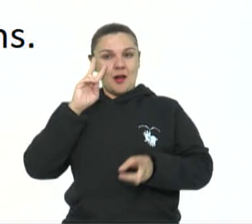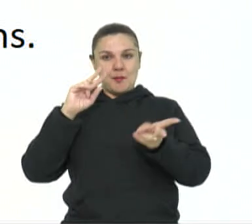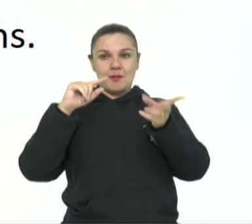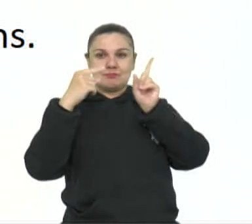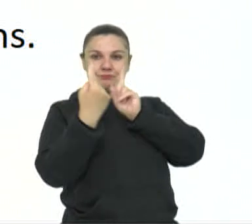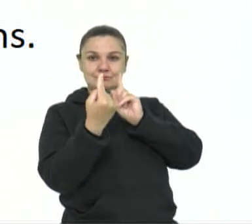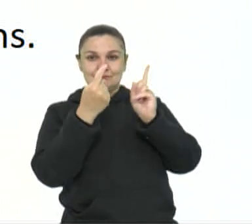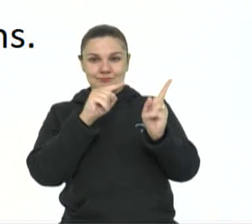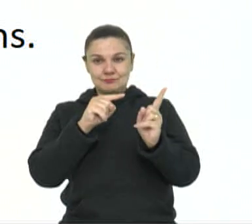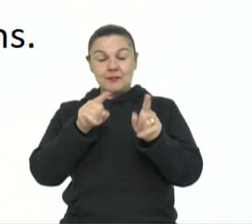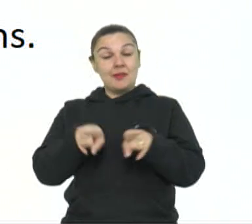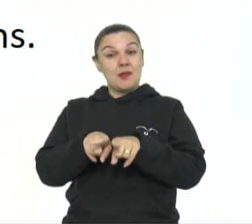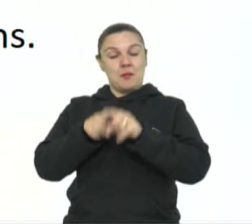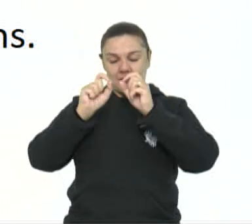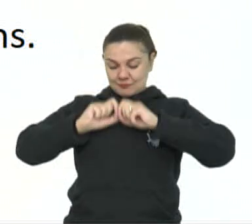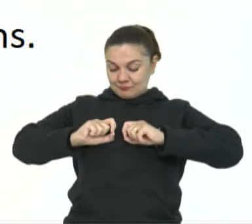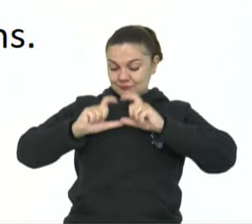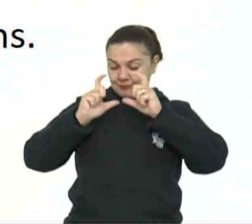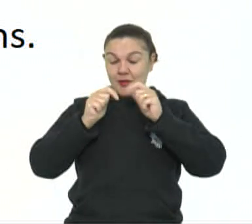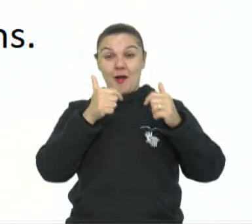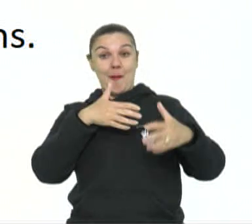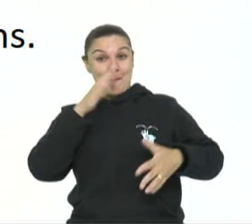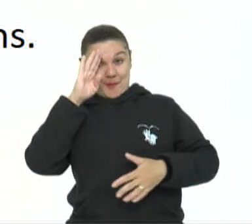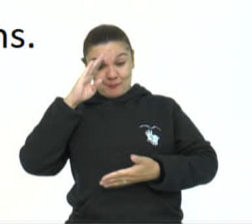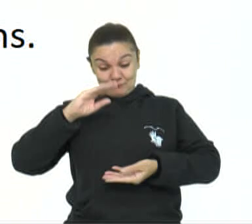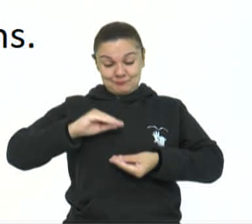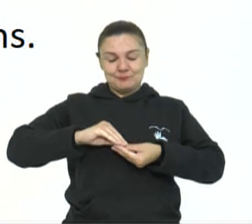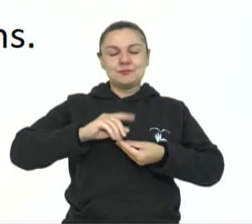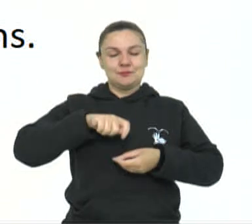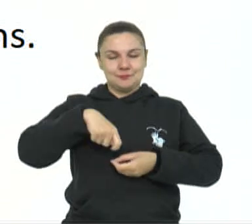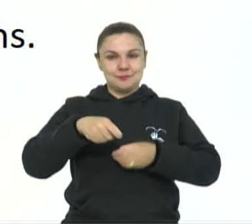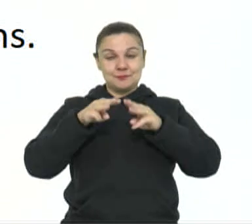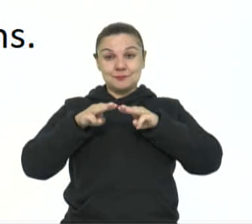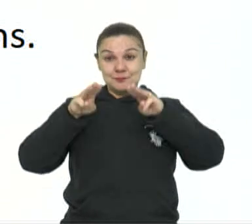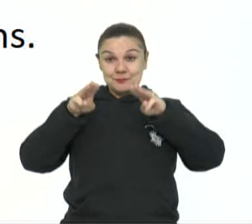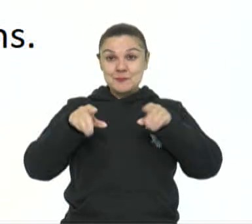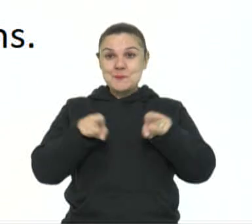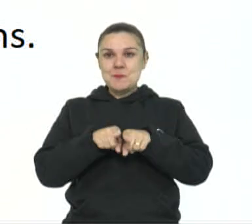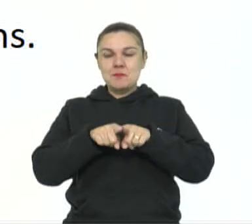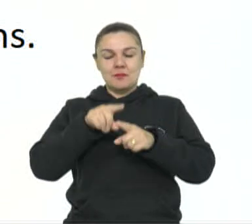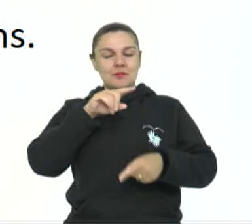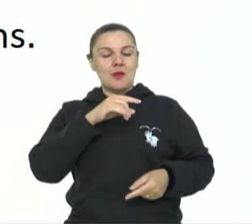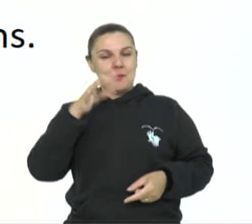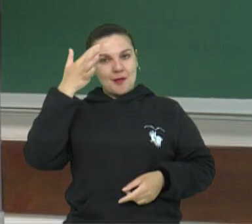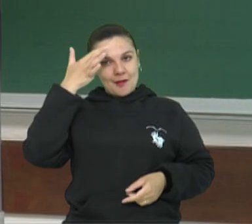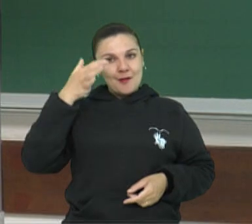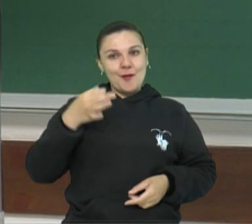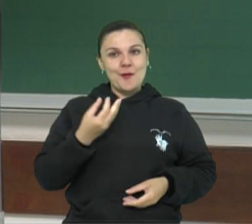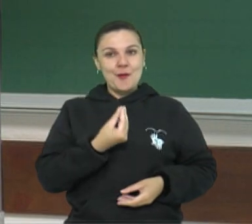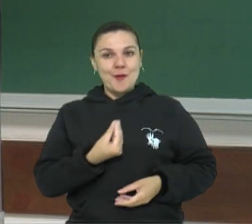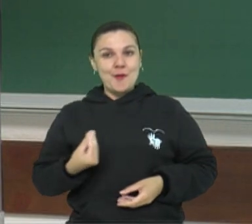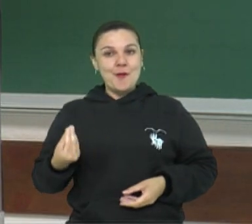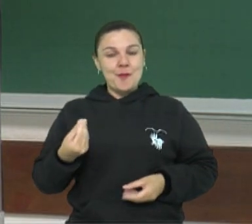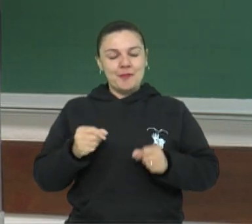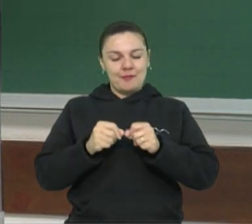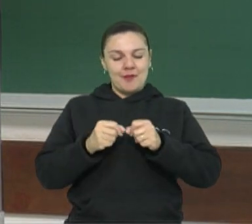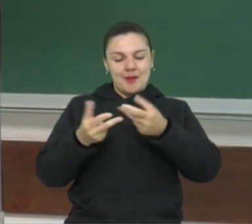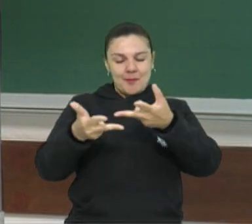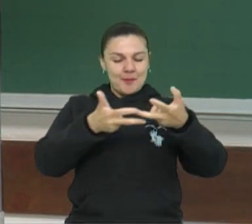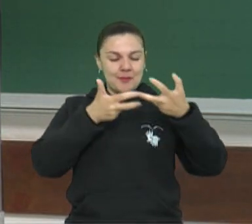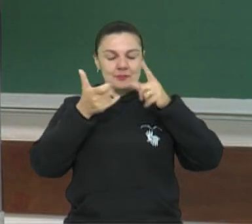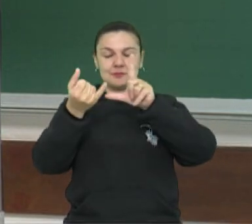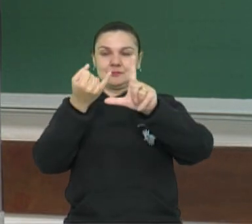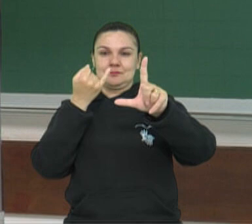multissemióticos, ampliamos o nosso repertório, né, sobre o museu e também compreendemos como fazer análise